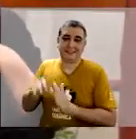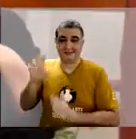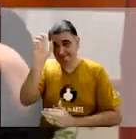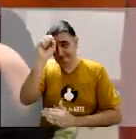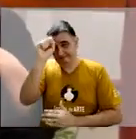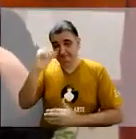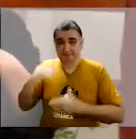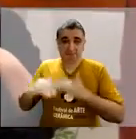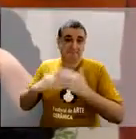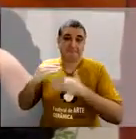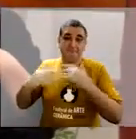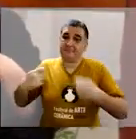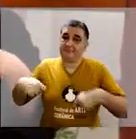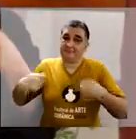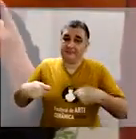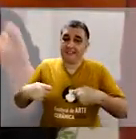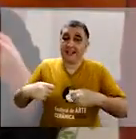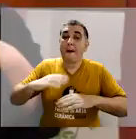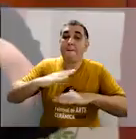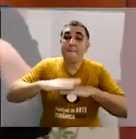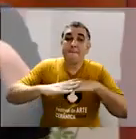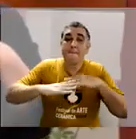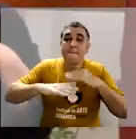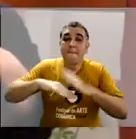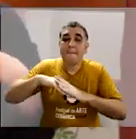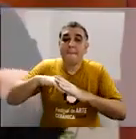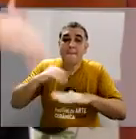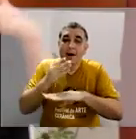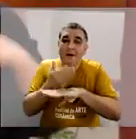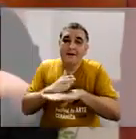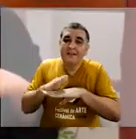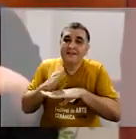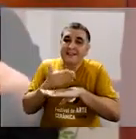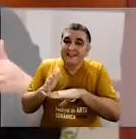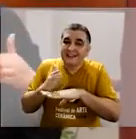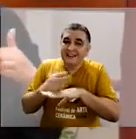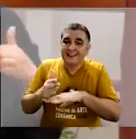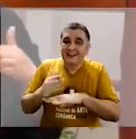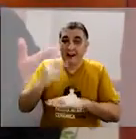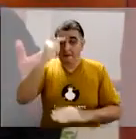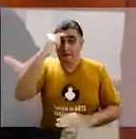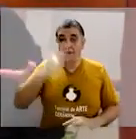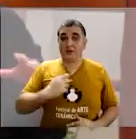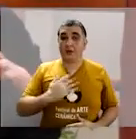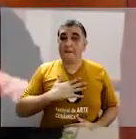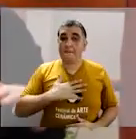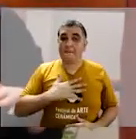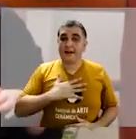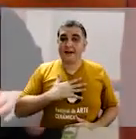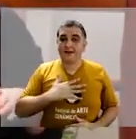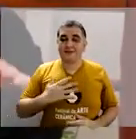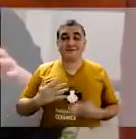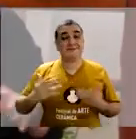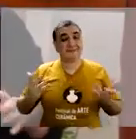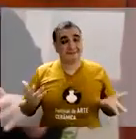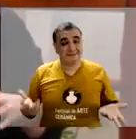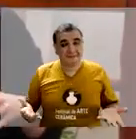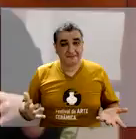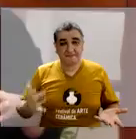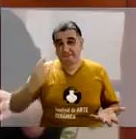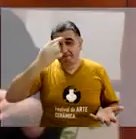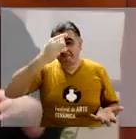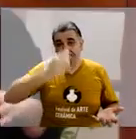um trabalho interior comigo mesmo para desenvolver o meu estilo, o meu trabalho. Então são duas coisas, buscar